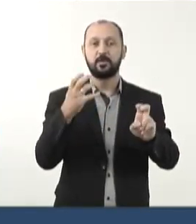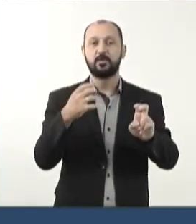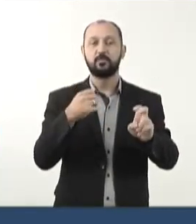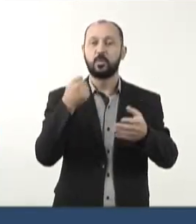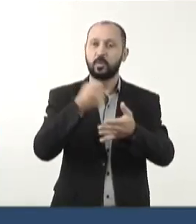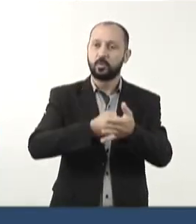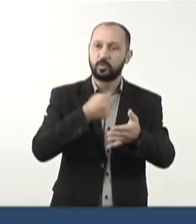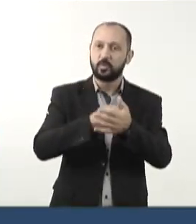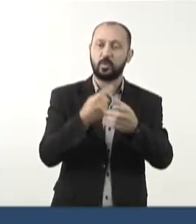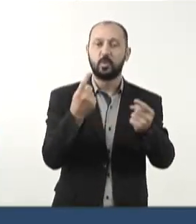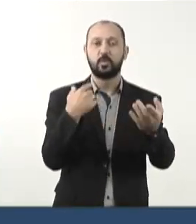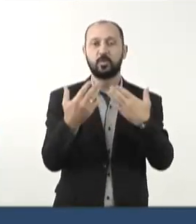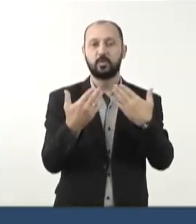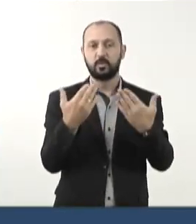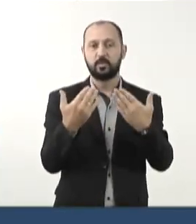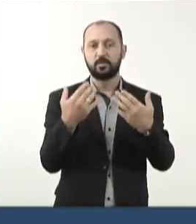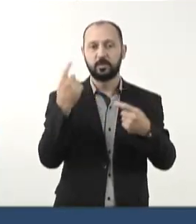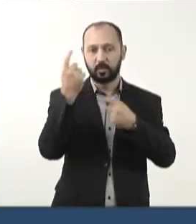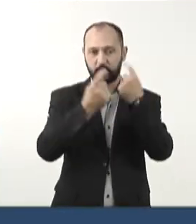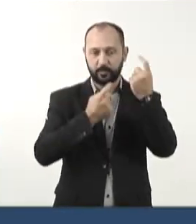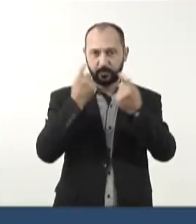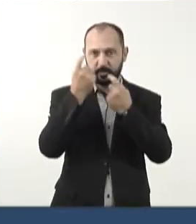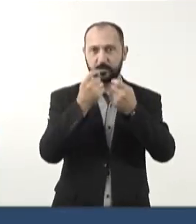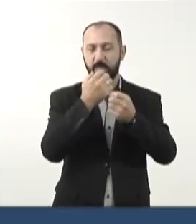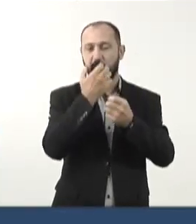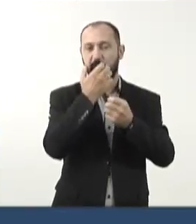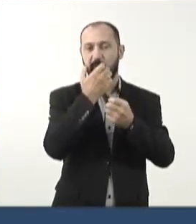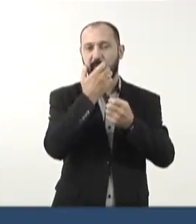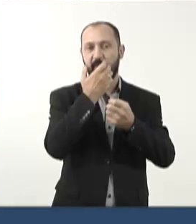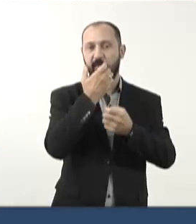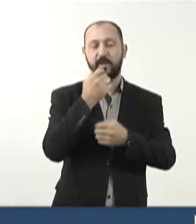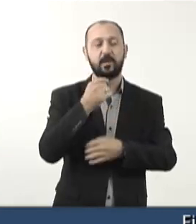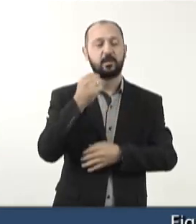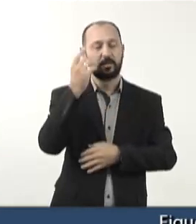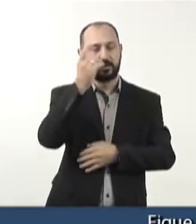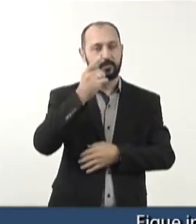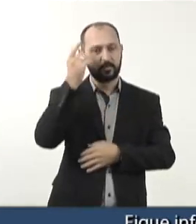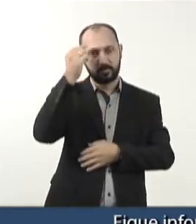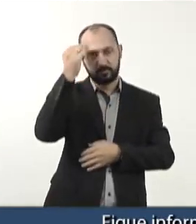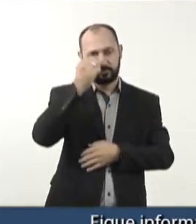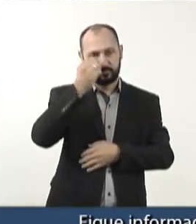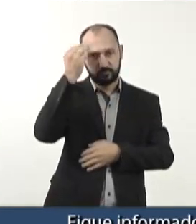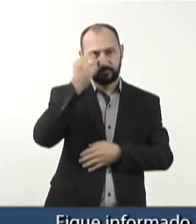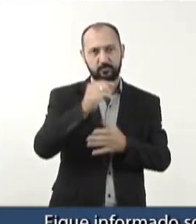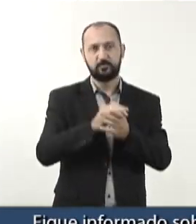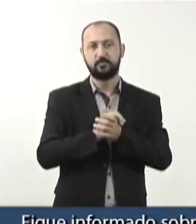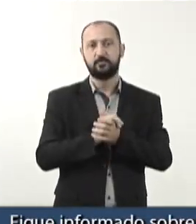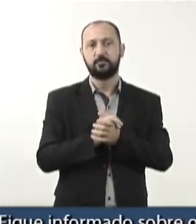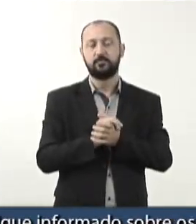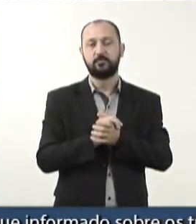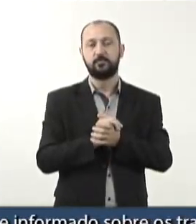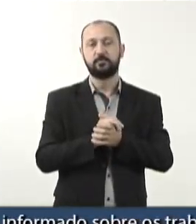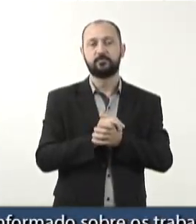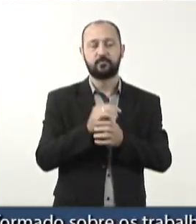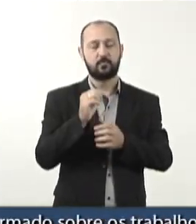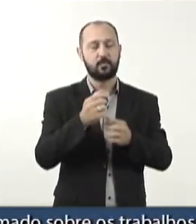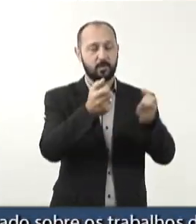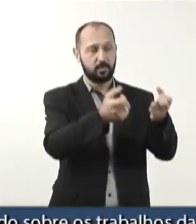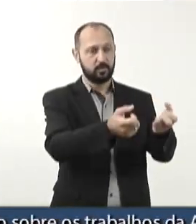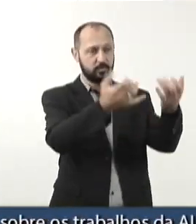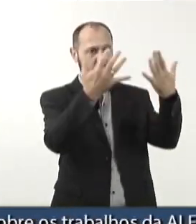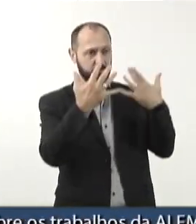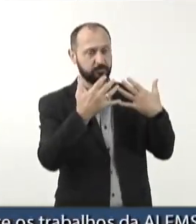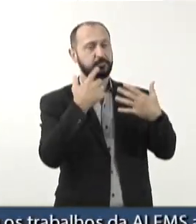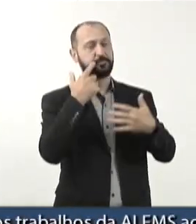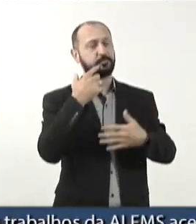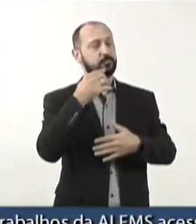estou debatendo com muita preocupação. Deputado Zé Teixeira, assim, eu ouvi atentamente as